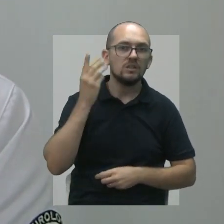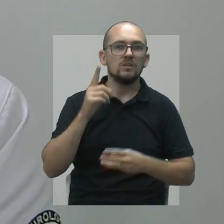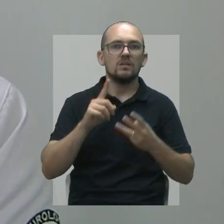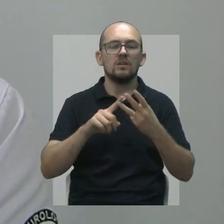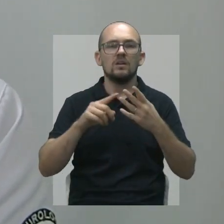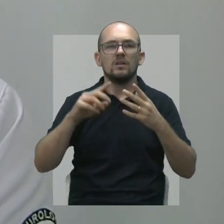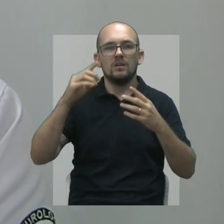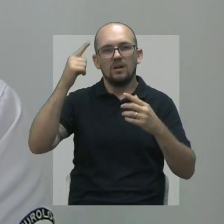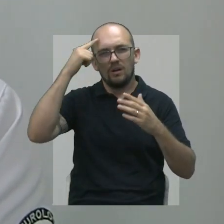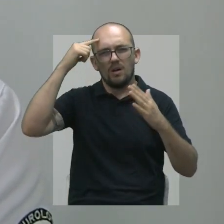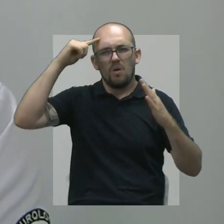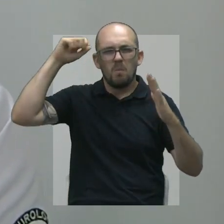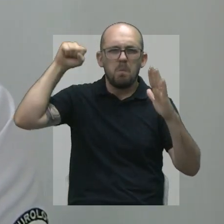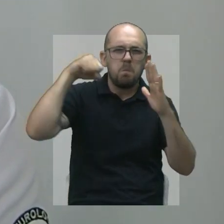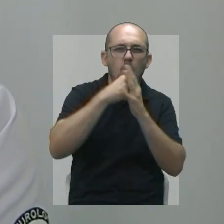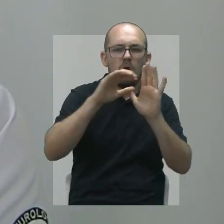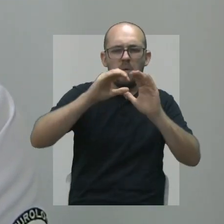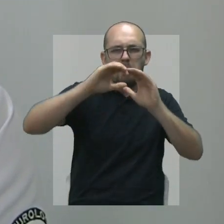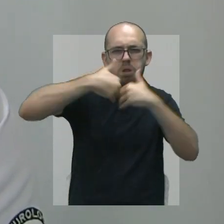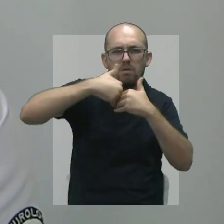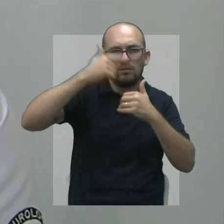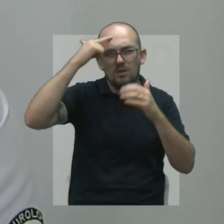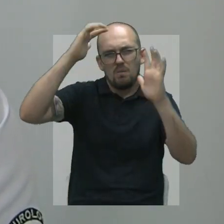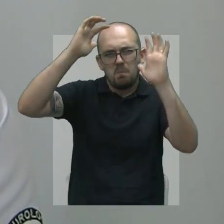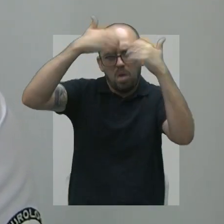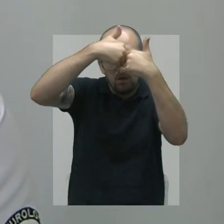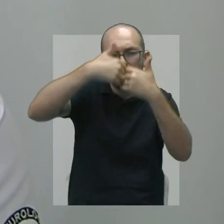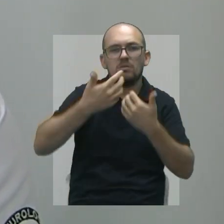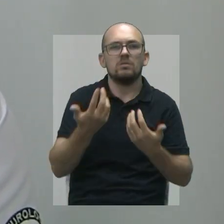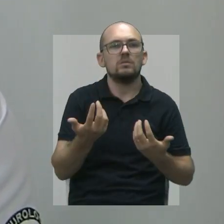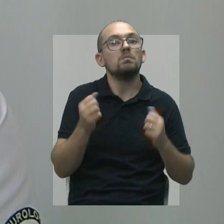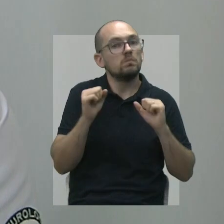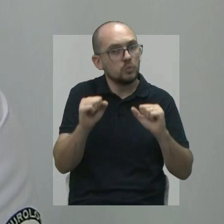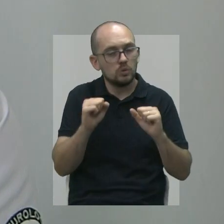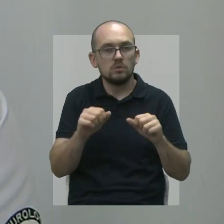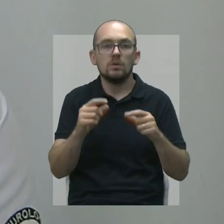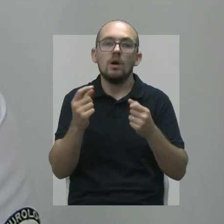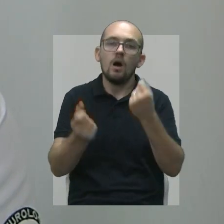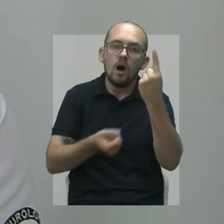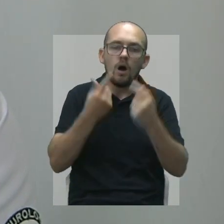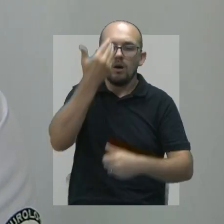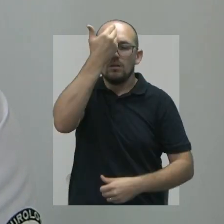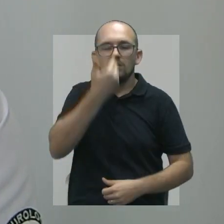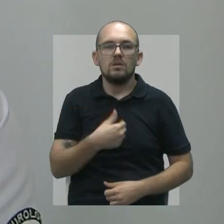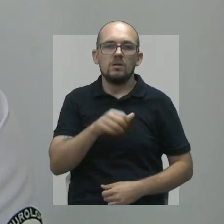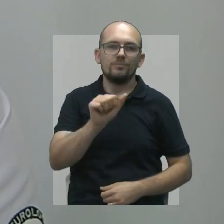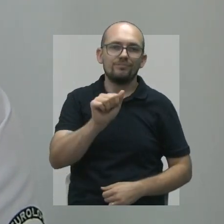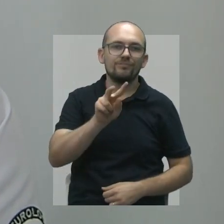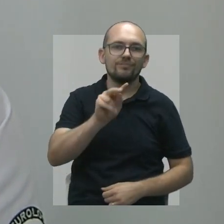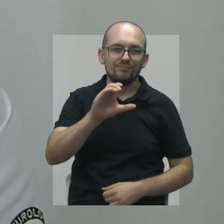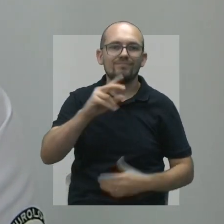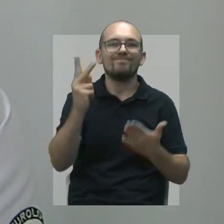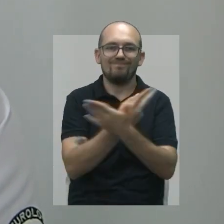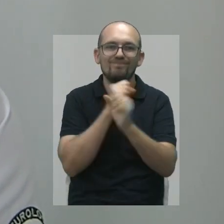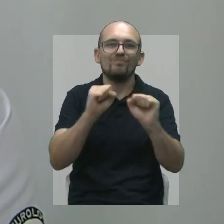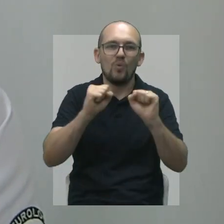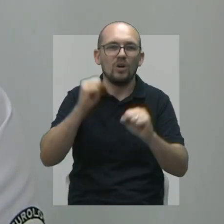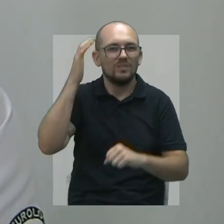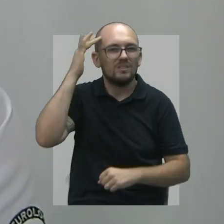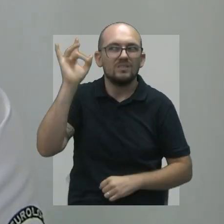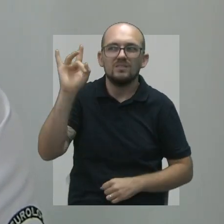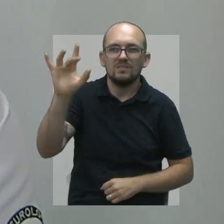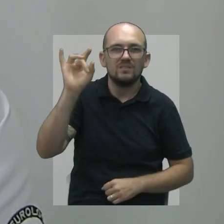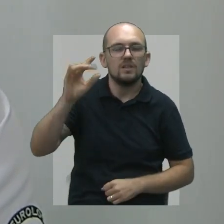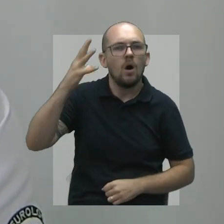traumatismos crânioencefálicos. Alguns AVCs também podem causar cefaleia secundária. A cefaleia